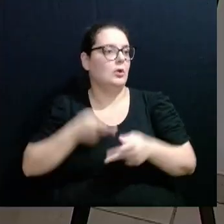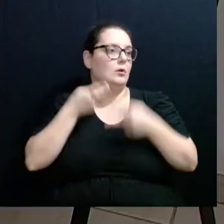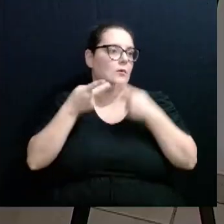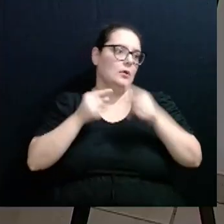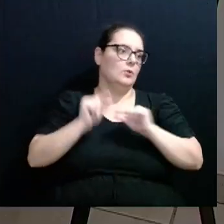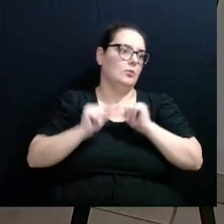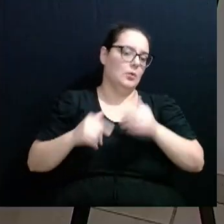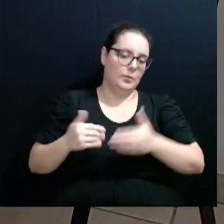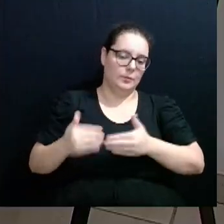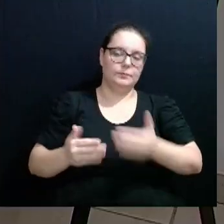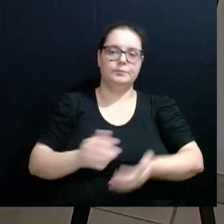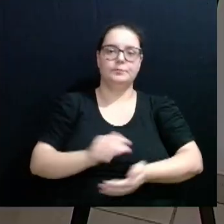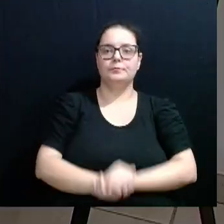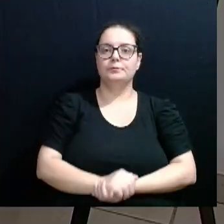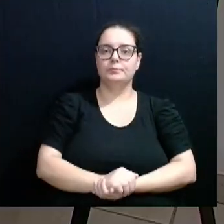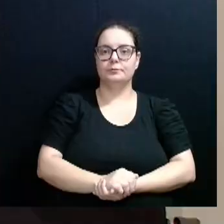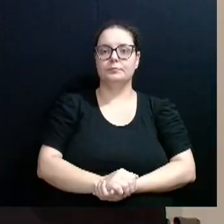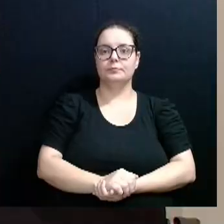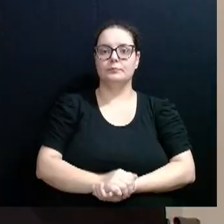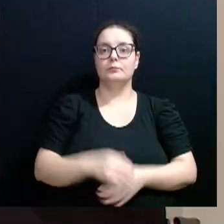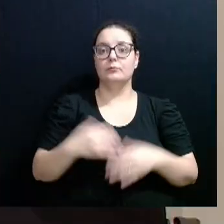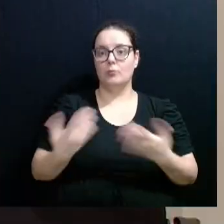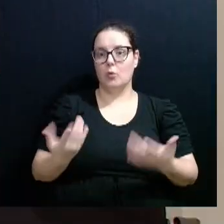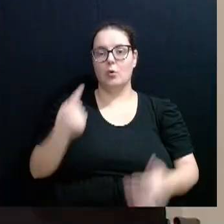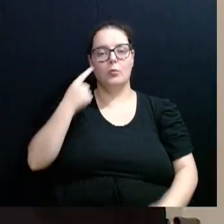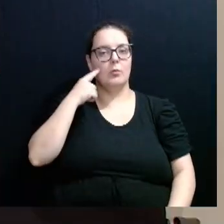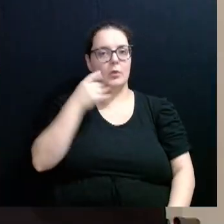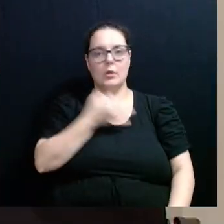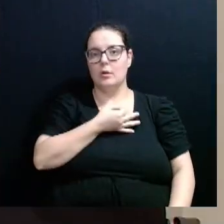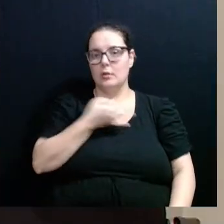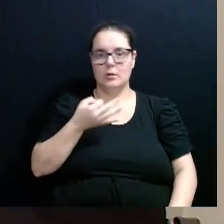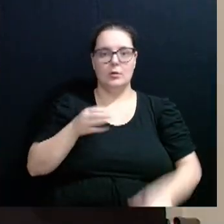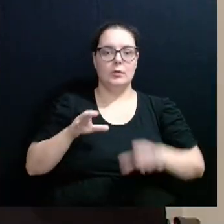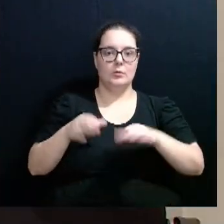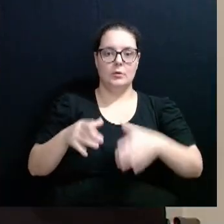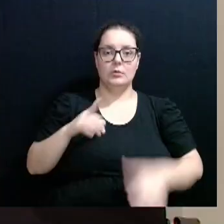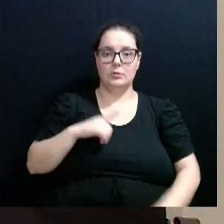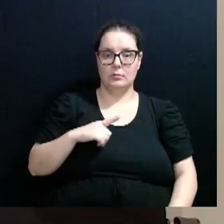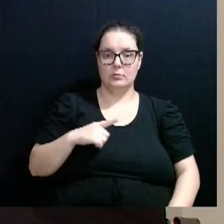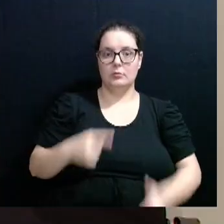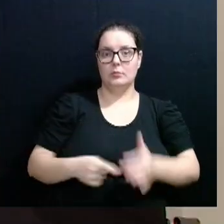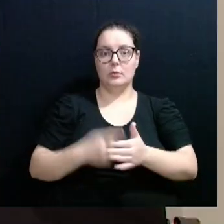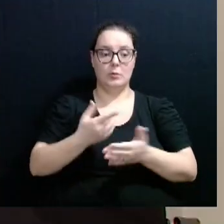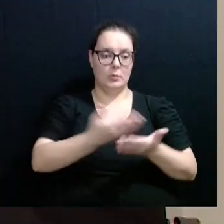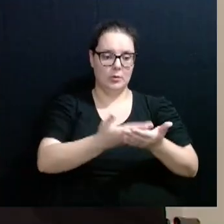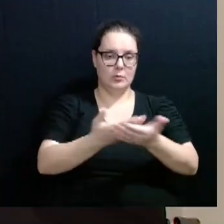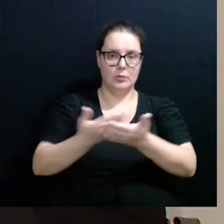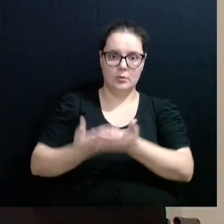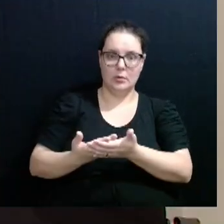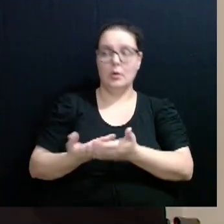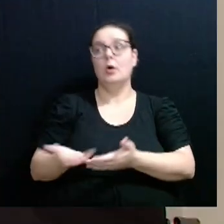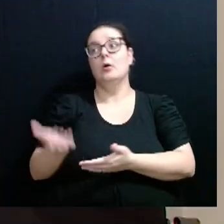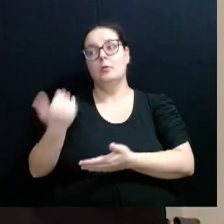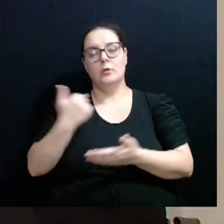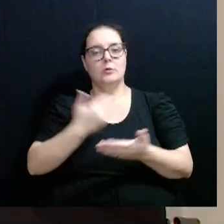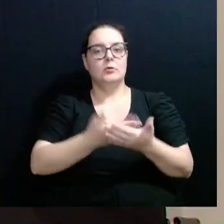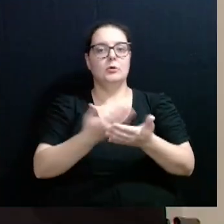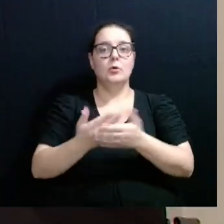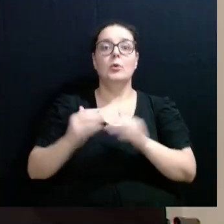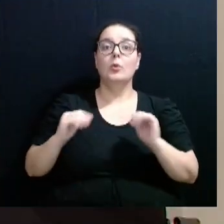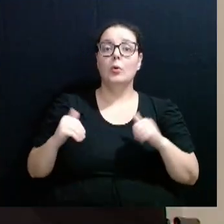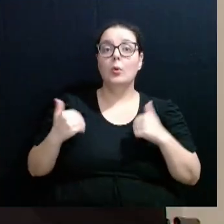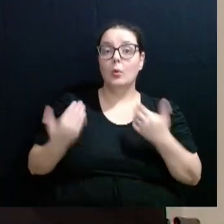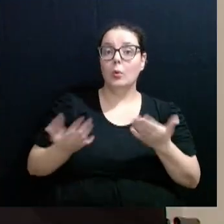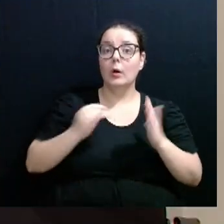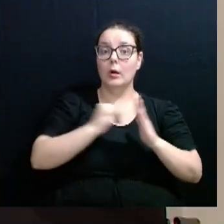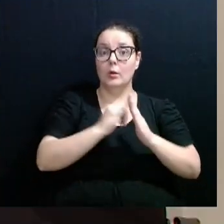Tá. Foi uma ideia muito boa que esse grupo teve. Primeiro foi estudo. Vamos estudar quais são esses imóveis. São